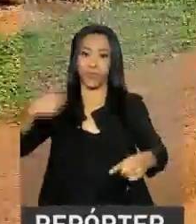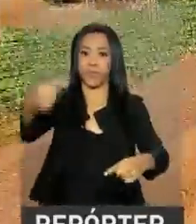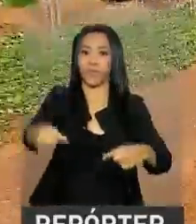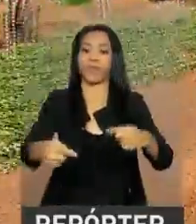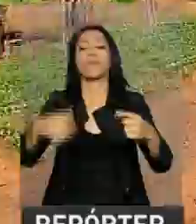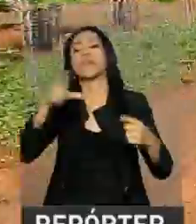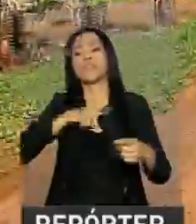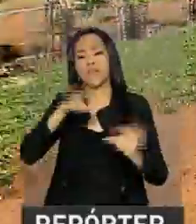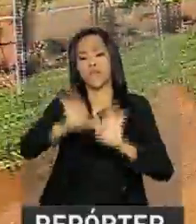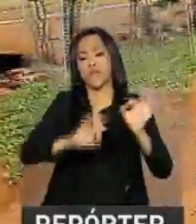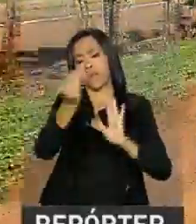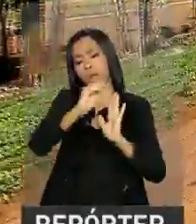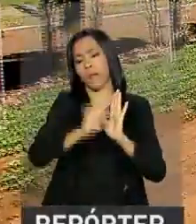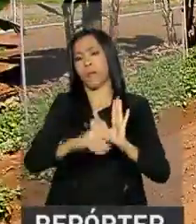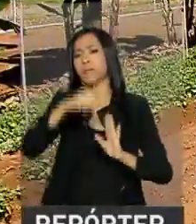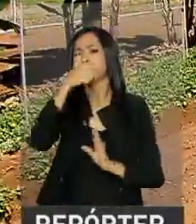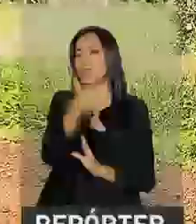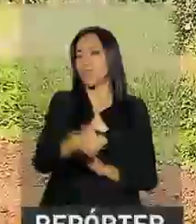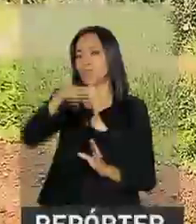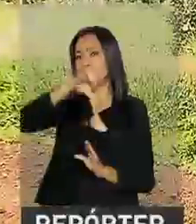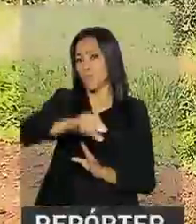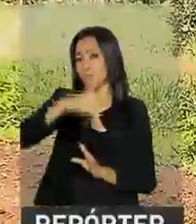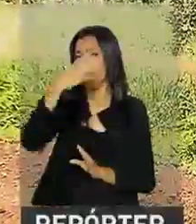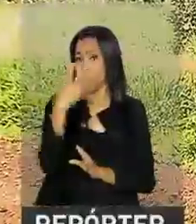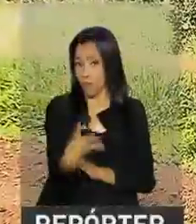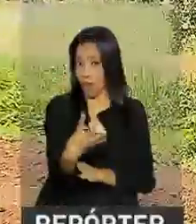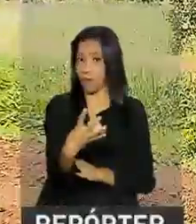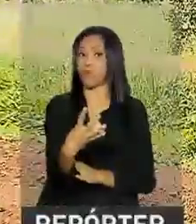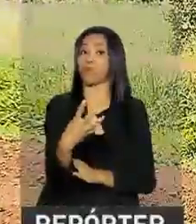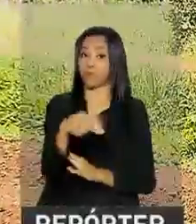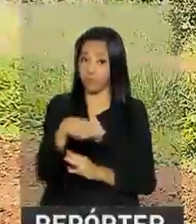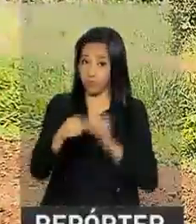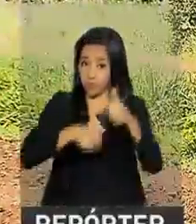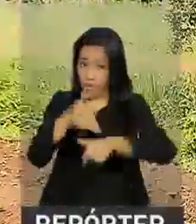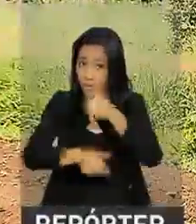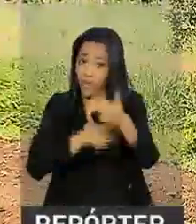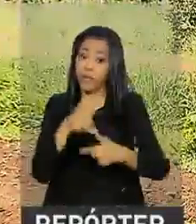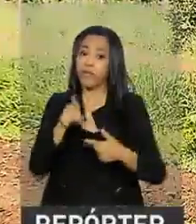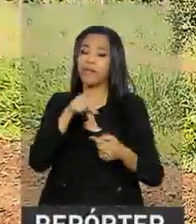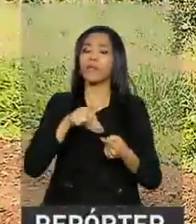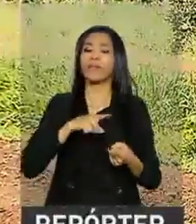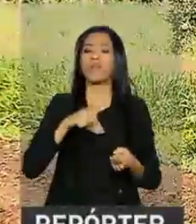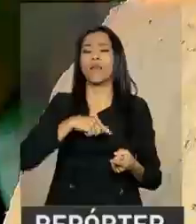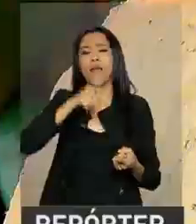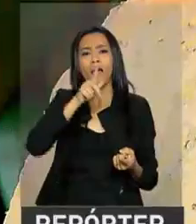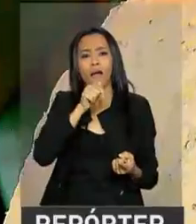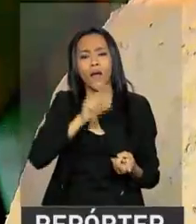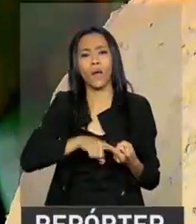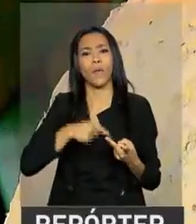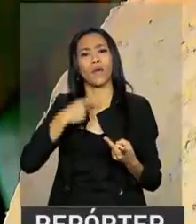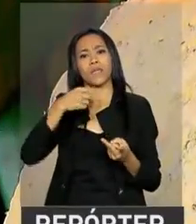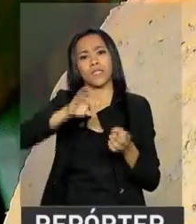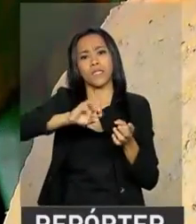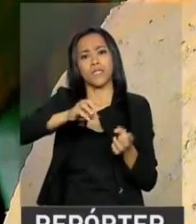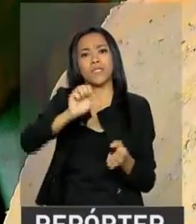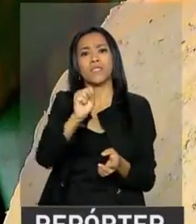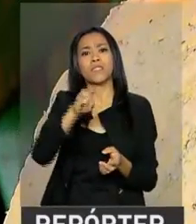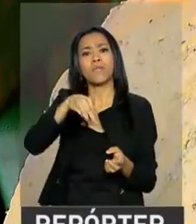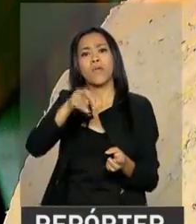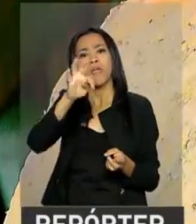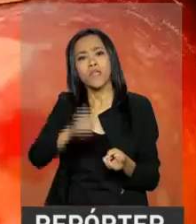previstas 194 iniciativas, que incluem a ampliação do acesso à água e às sementes, o aumento das